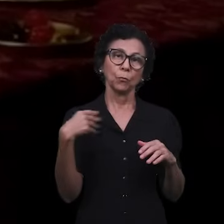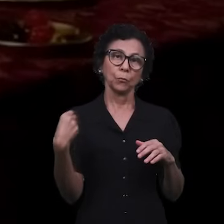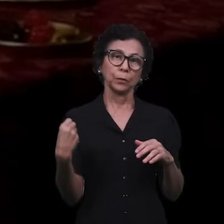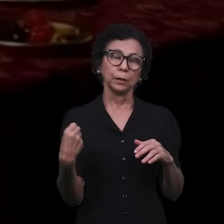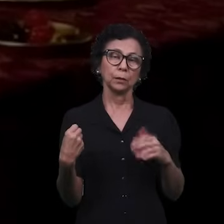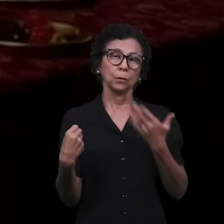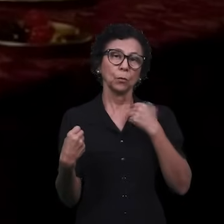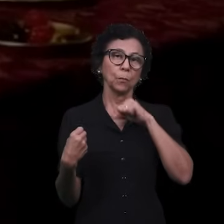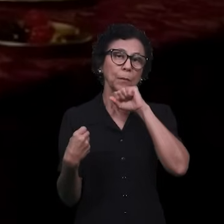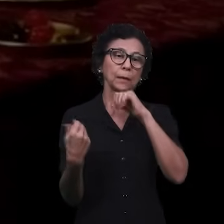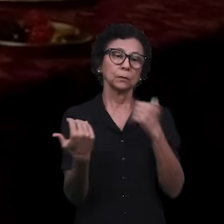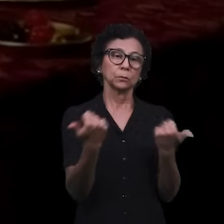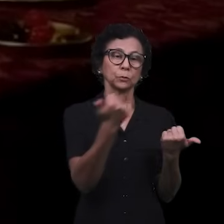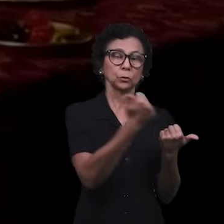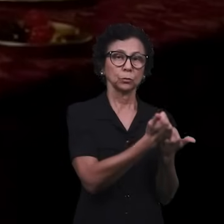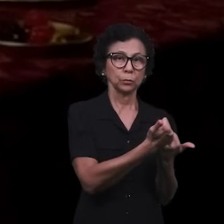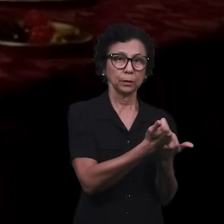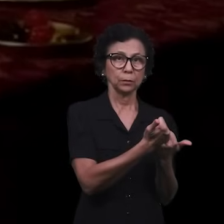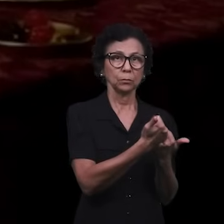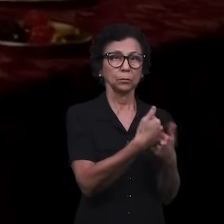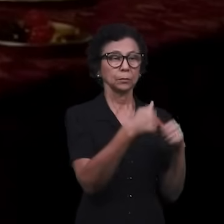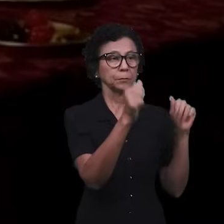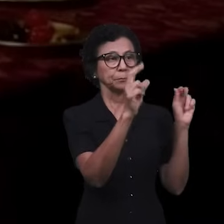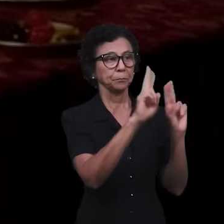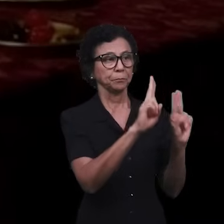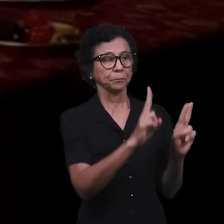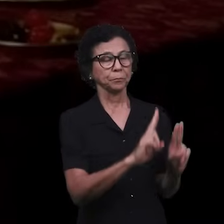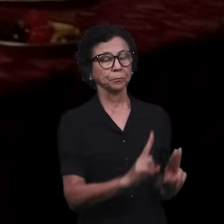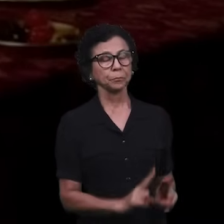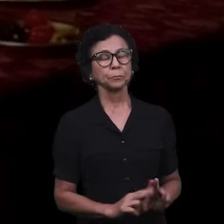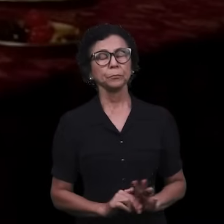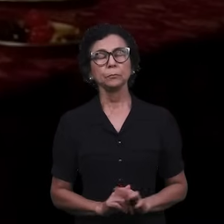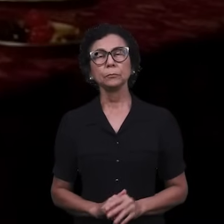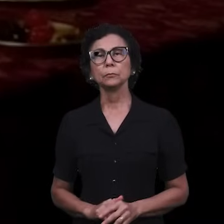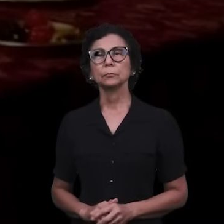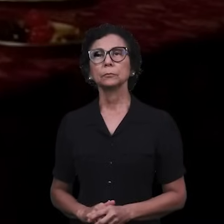e se tornou o expoente da